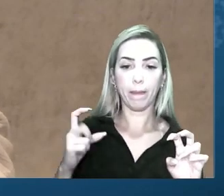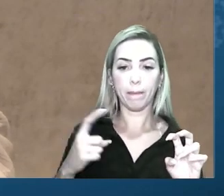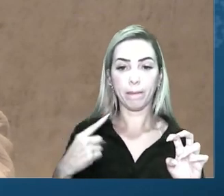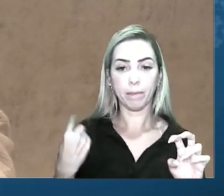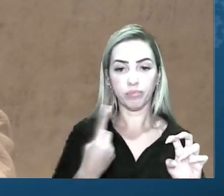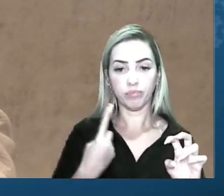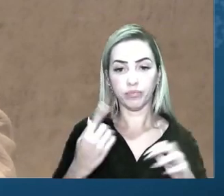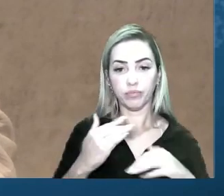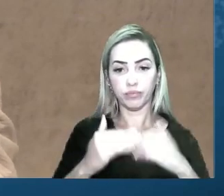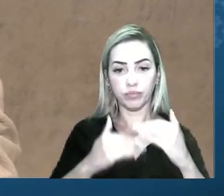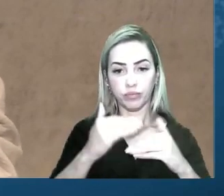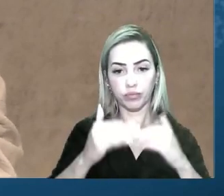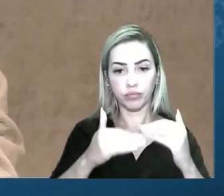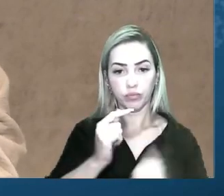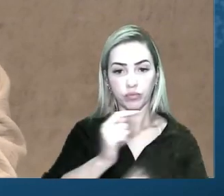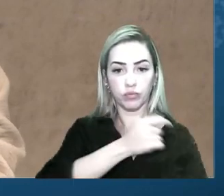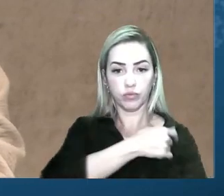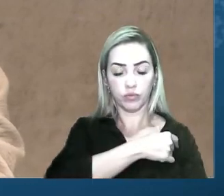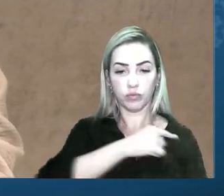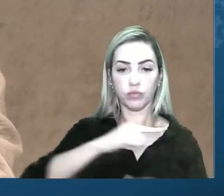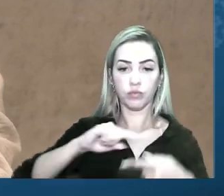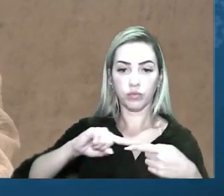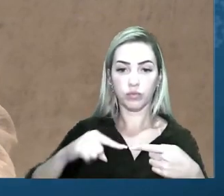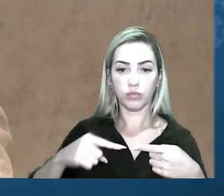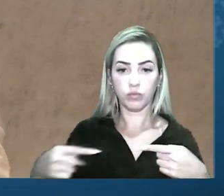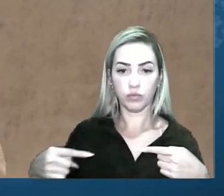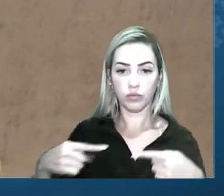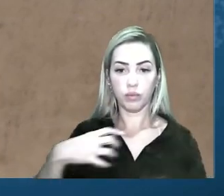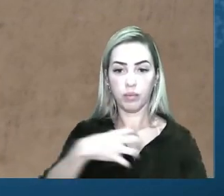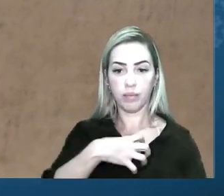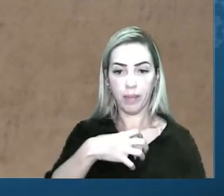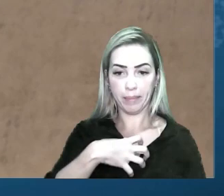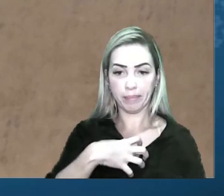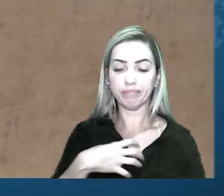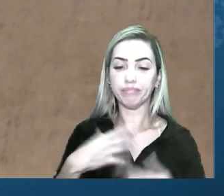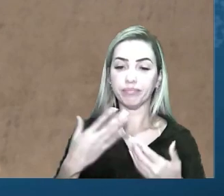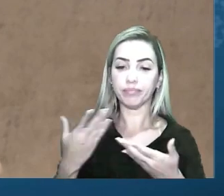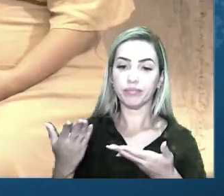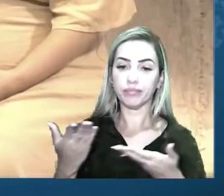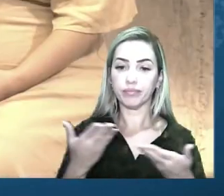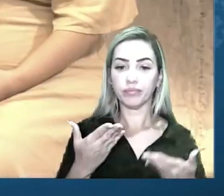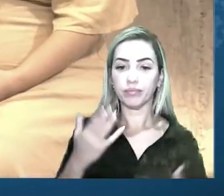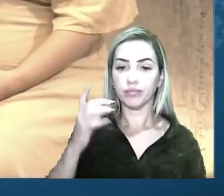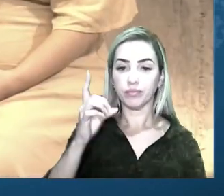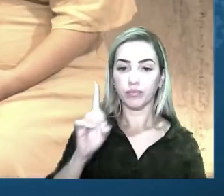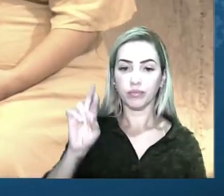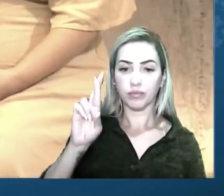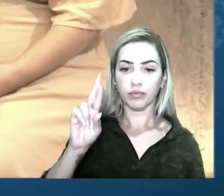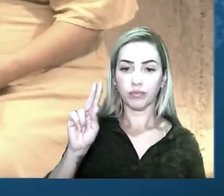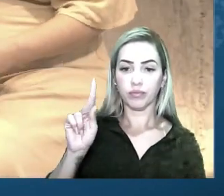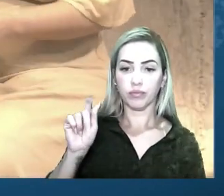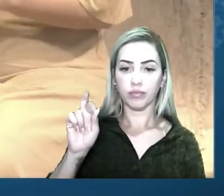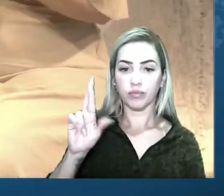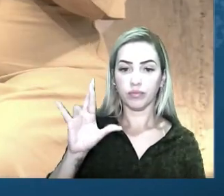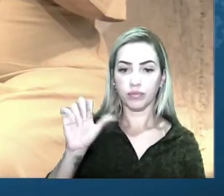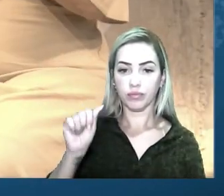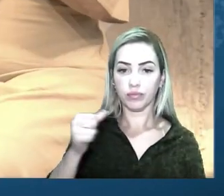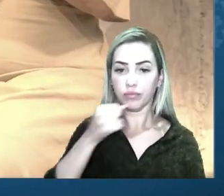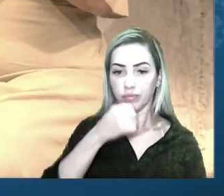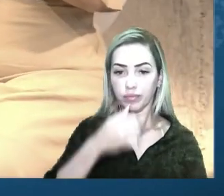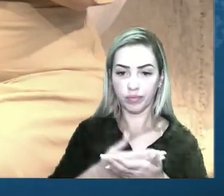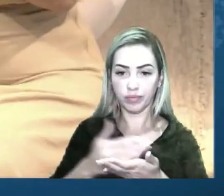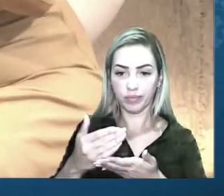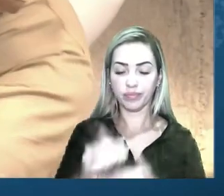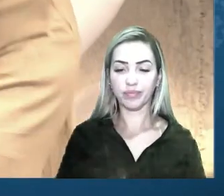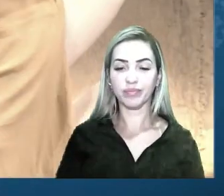desenvolvimento de vacina de RNA lá na Bahia. Então, eu convido a doutora Patrícia para iniciar.